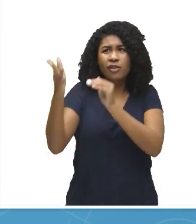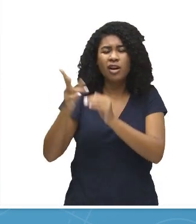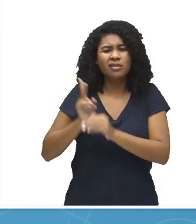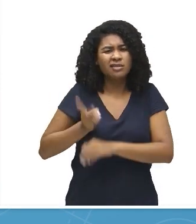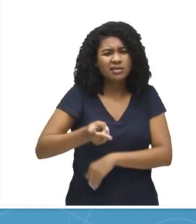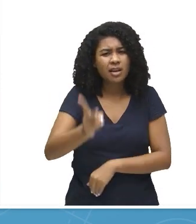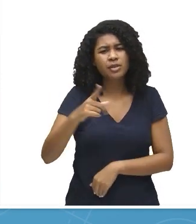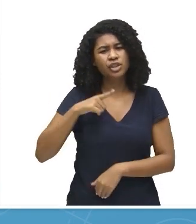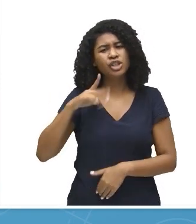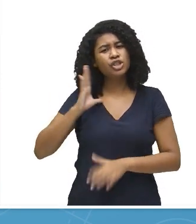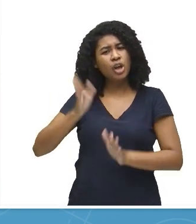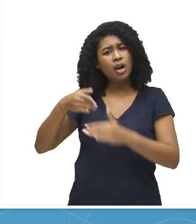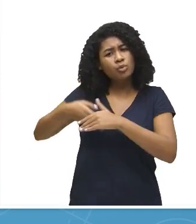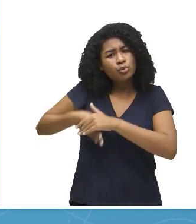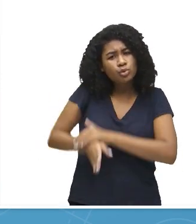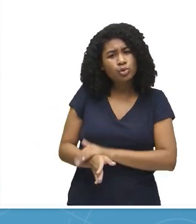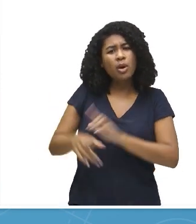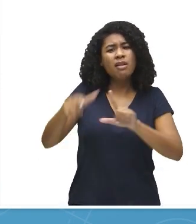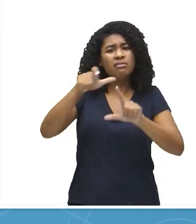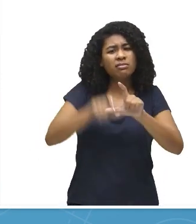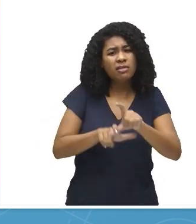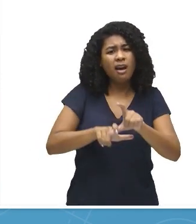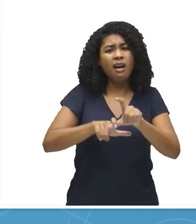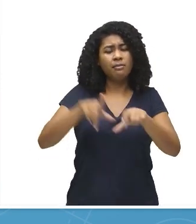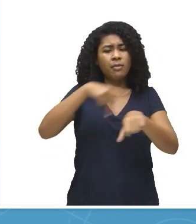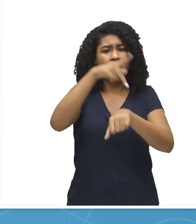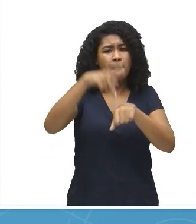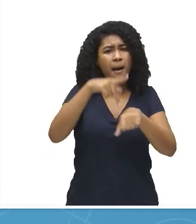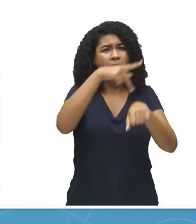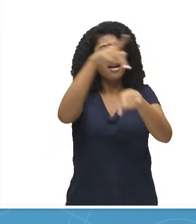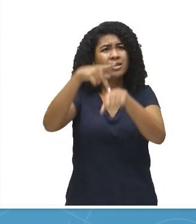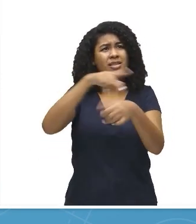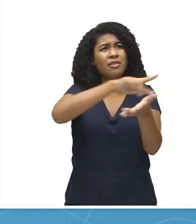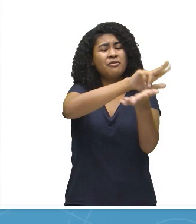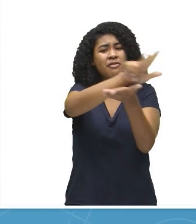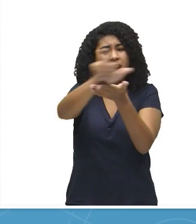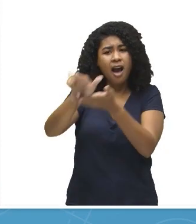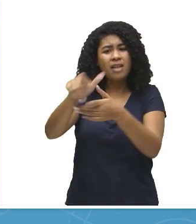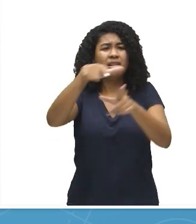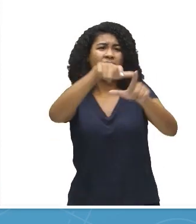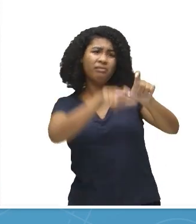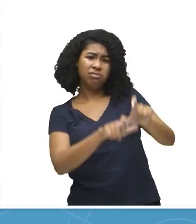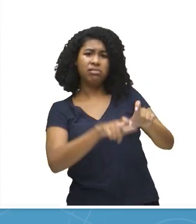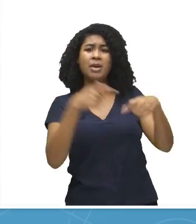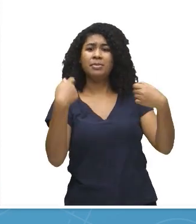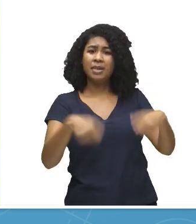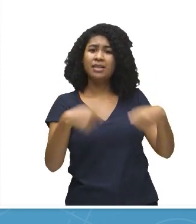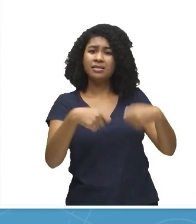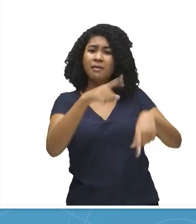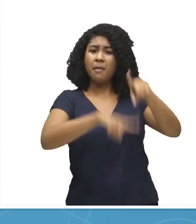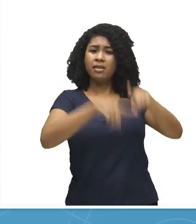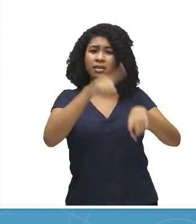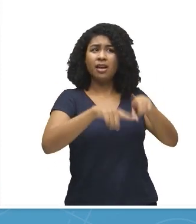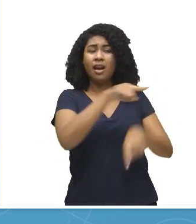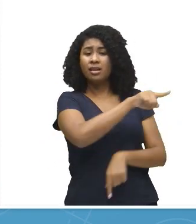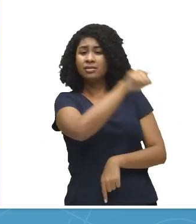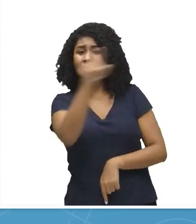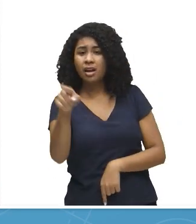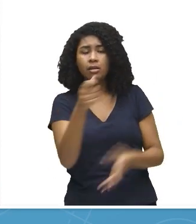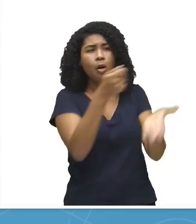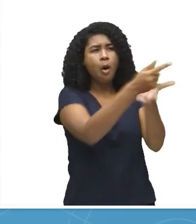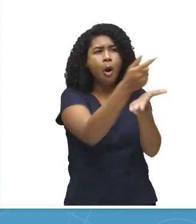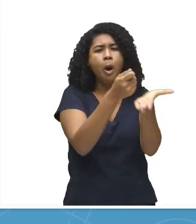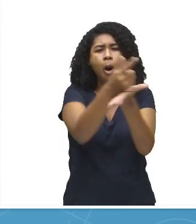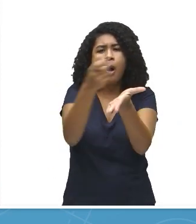gente tinha essa dependência, a gente comprava de outros países. A partir dessa industrialização, a gente